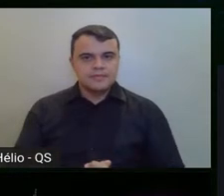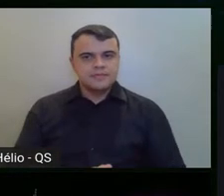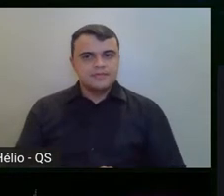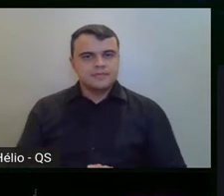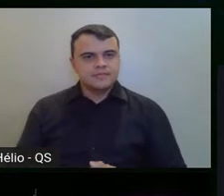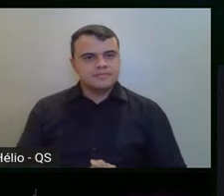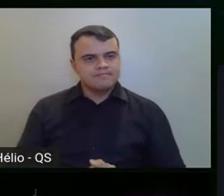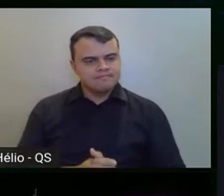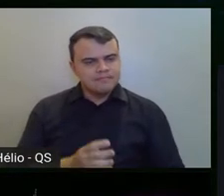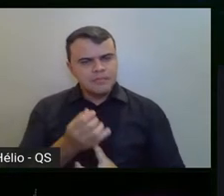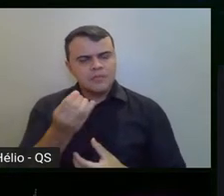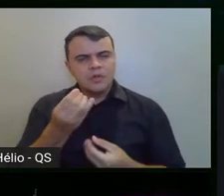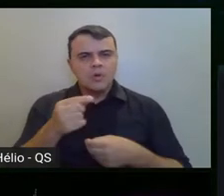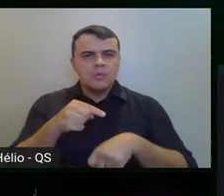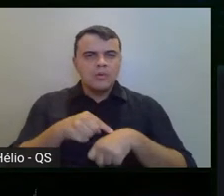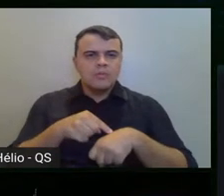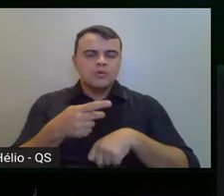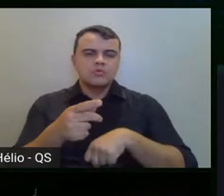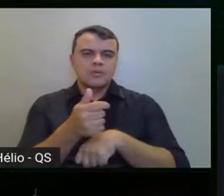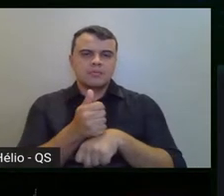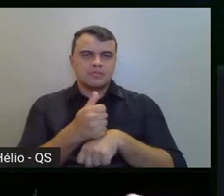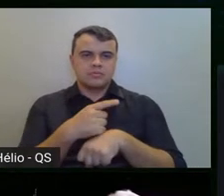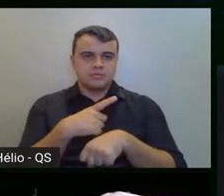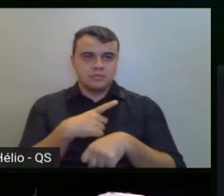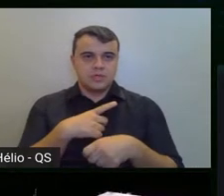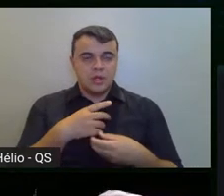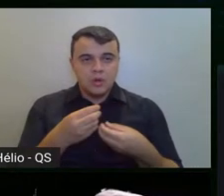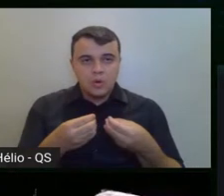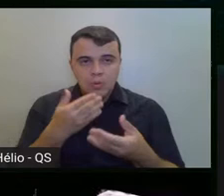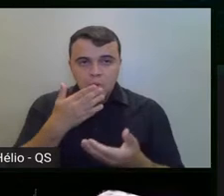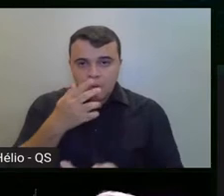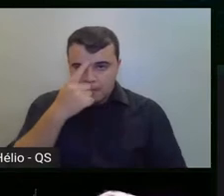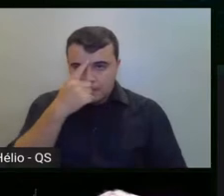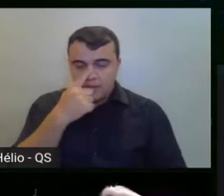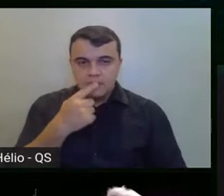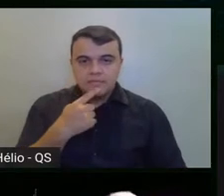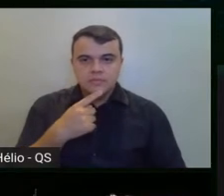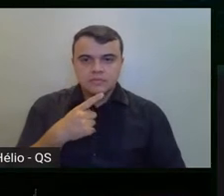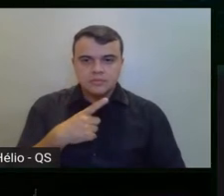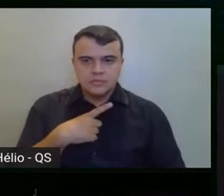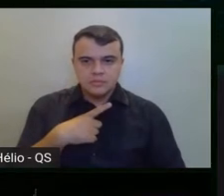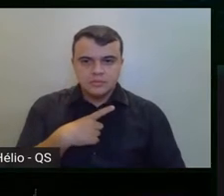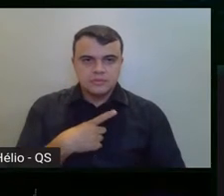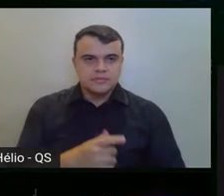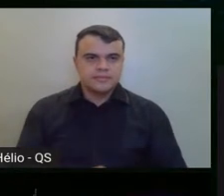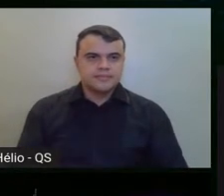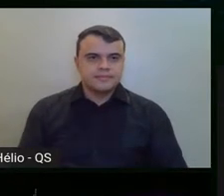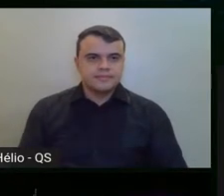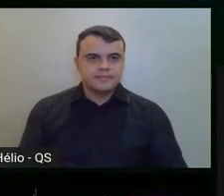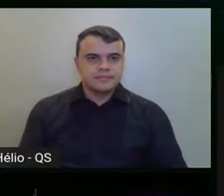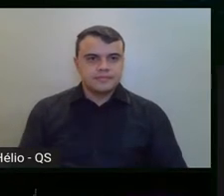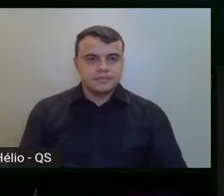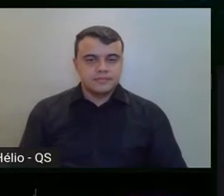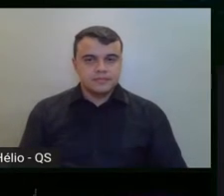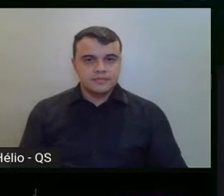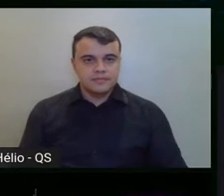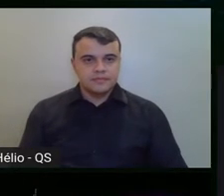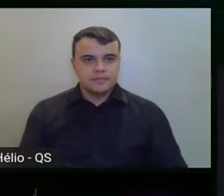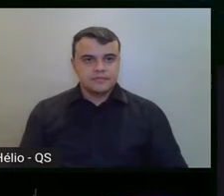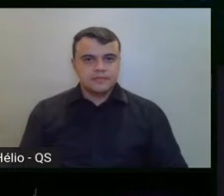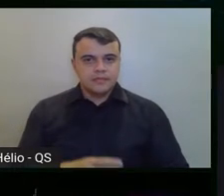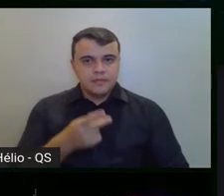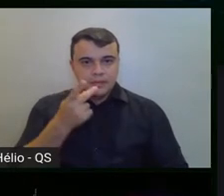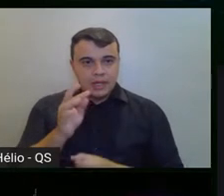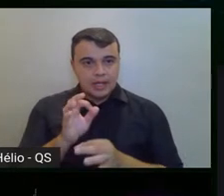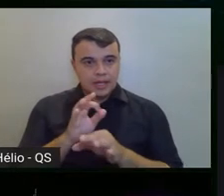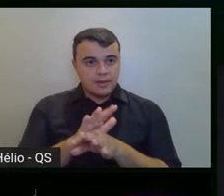sobre qual momento de carreira você está né E qual é o perfil que que você tem e daí só para finalizar